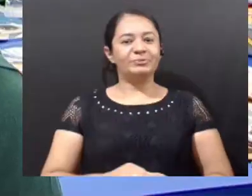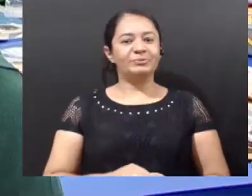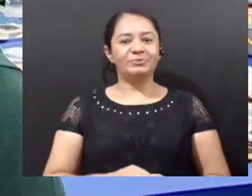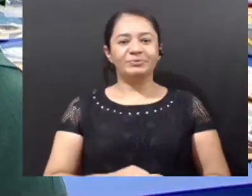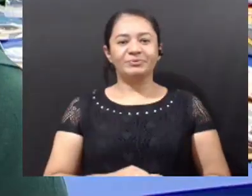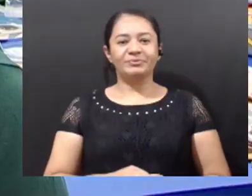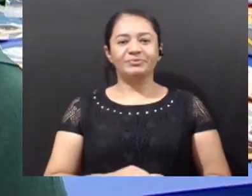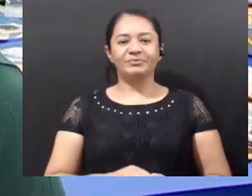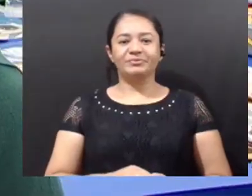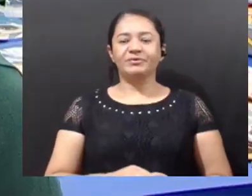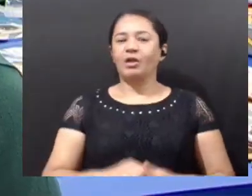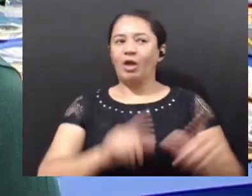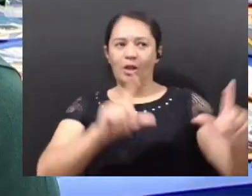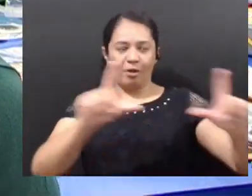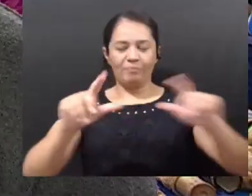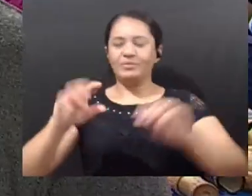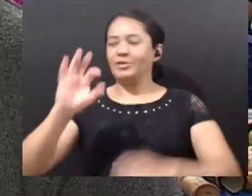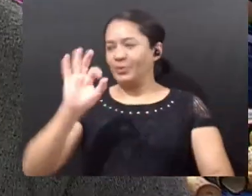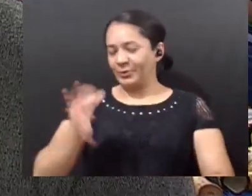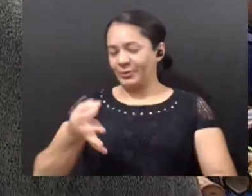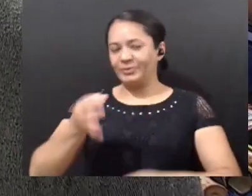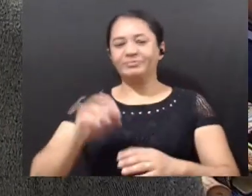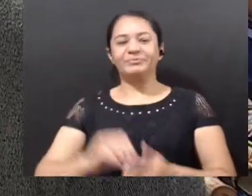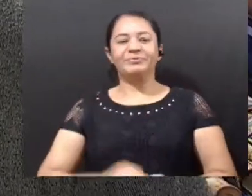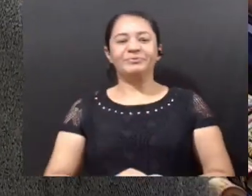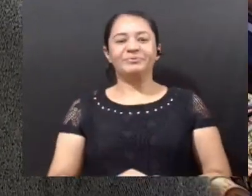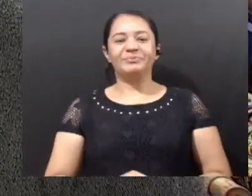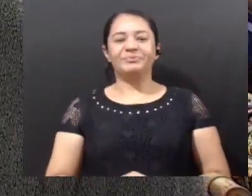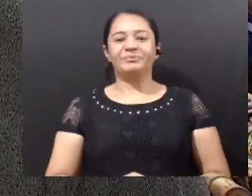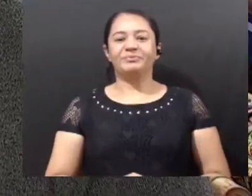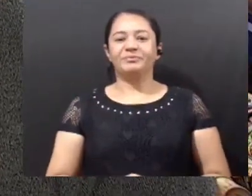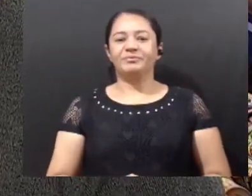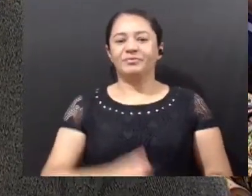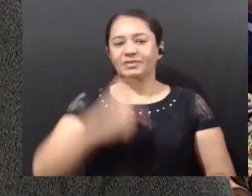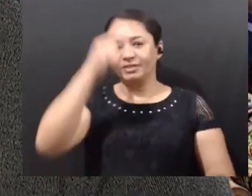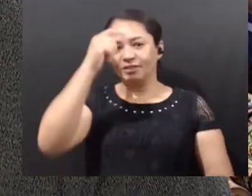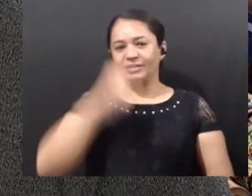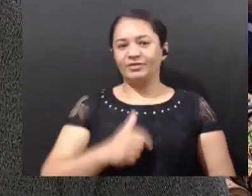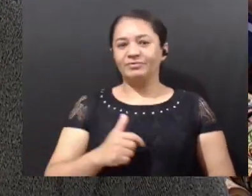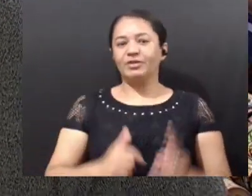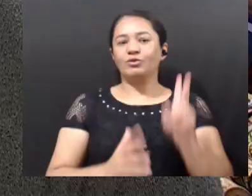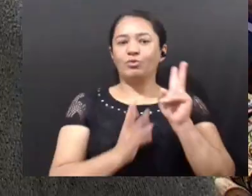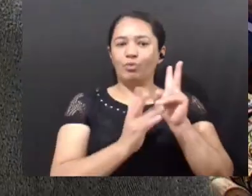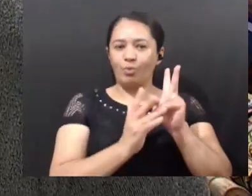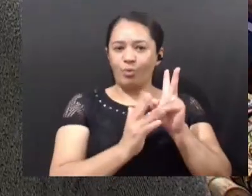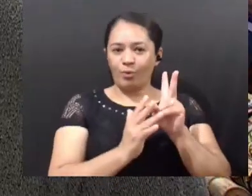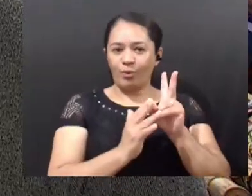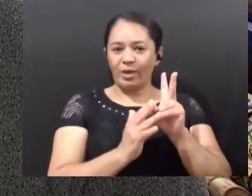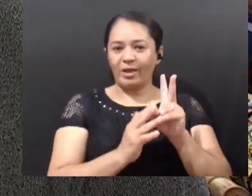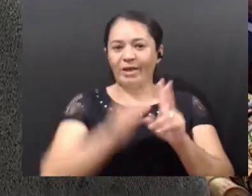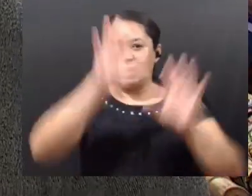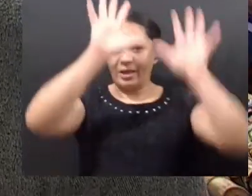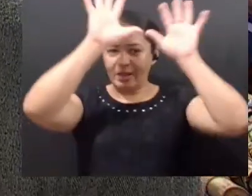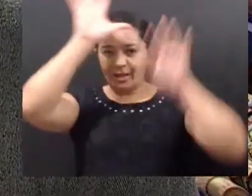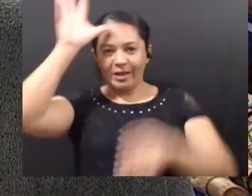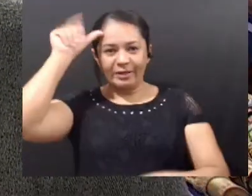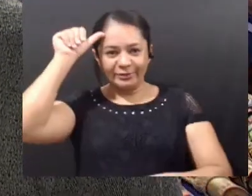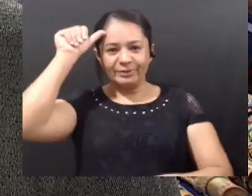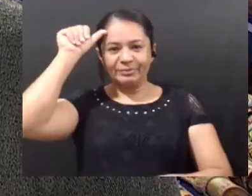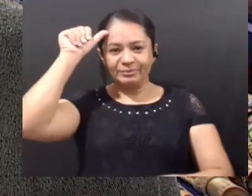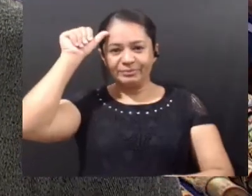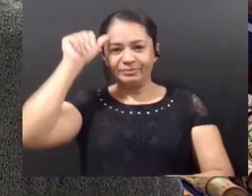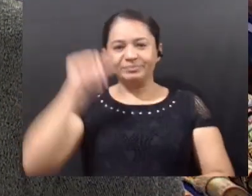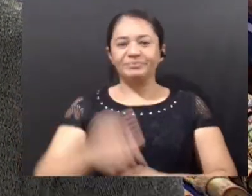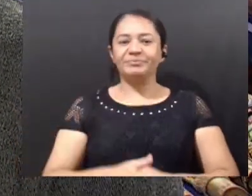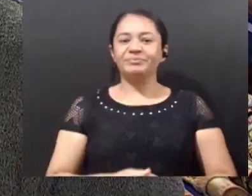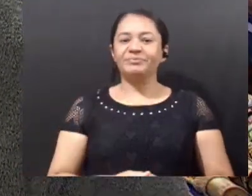Com certeza, uma ótima vitrine. Eu sou do povo Munduruku, venho do Amazonas, da região de Manaus. Estou